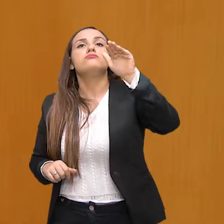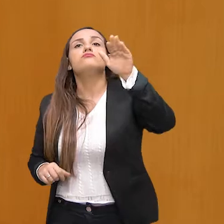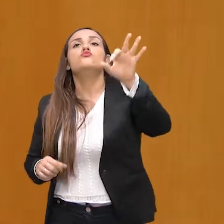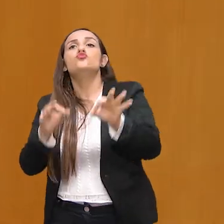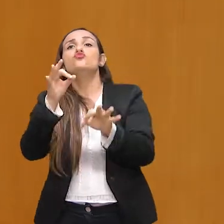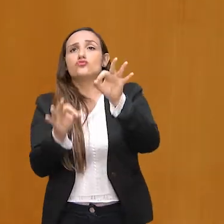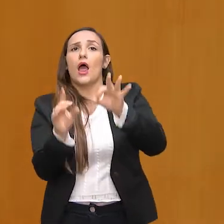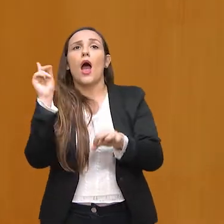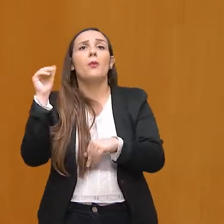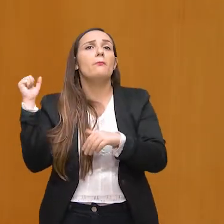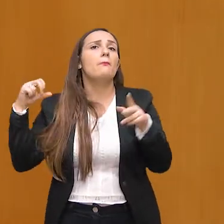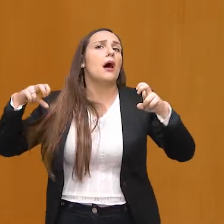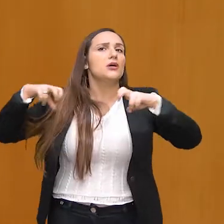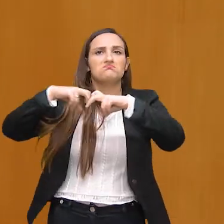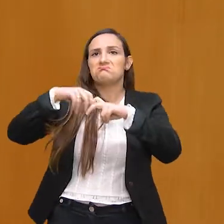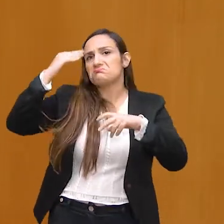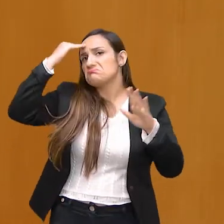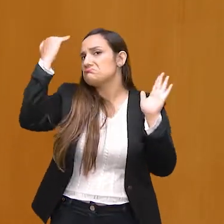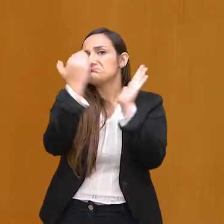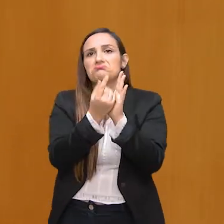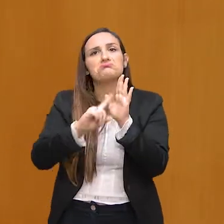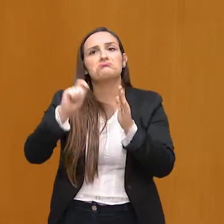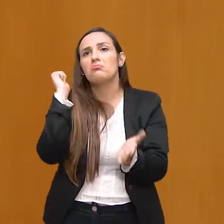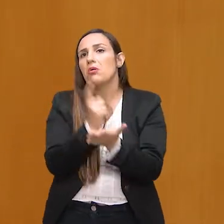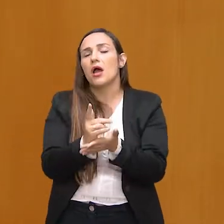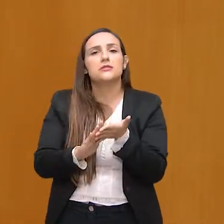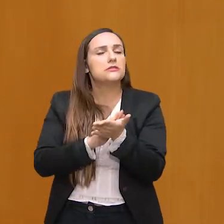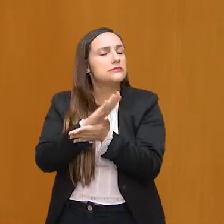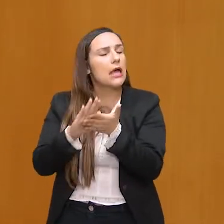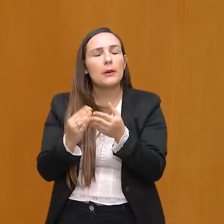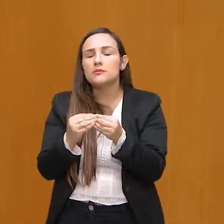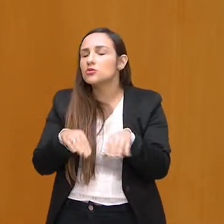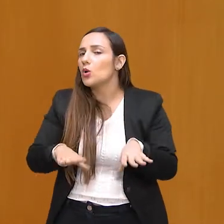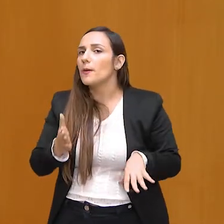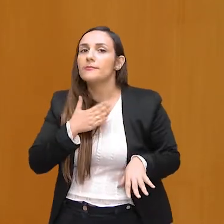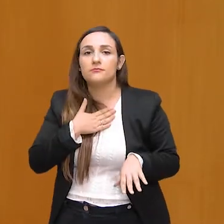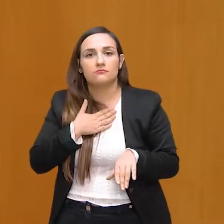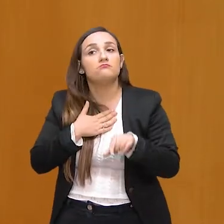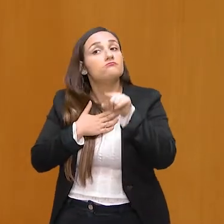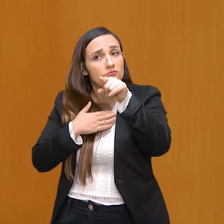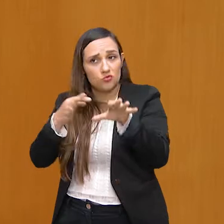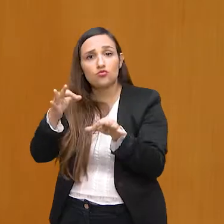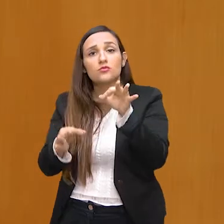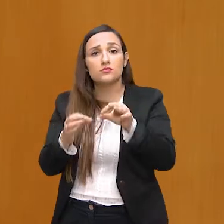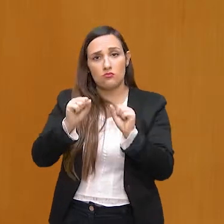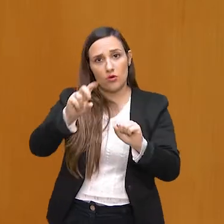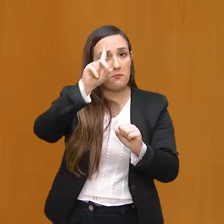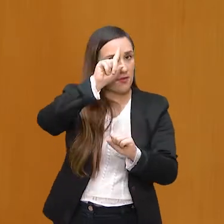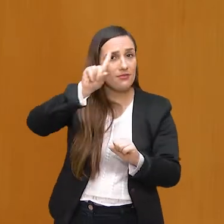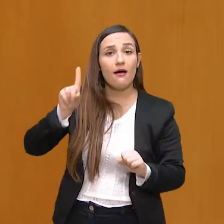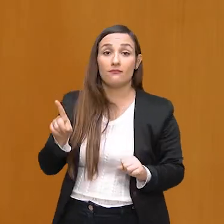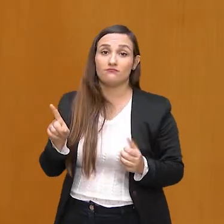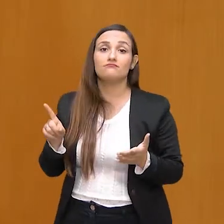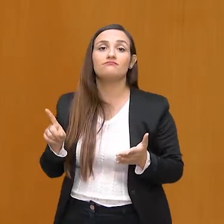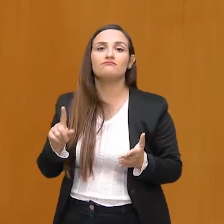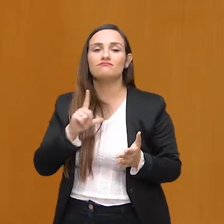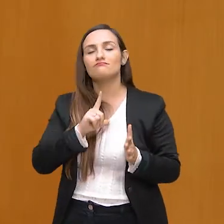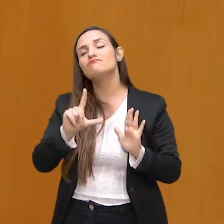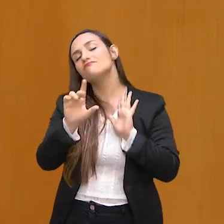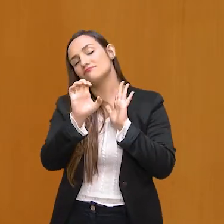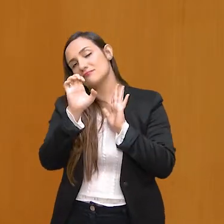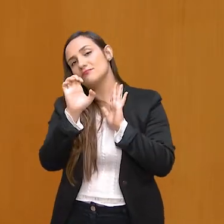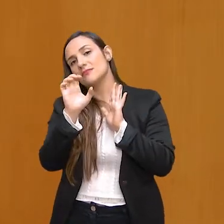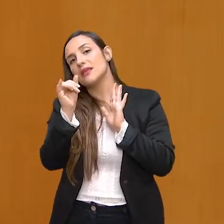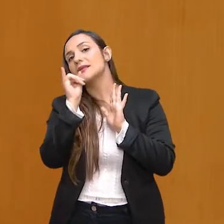que o judiciário te indenize, ordene que aquela pessoa que te causou esse mal te indenize dos danos que você sofreu. Então, são